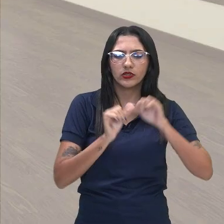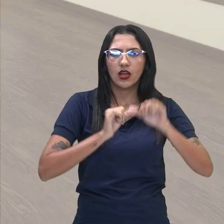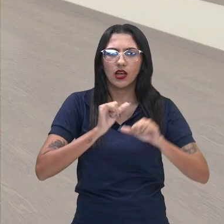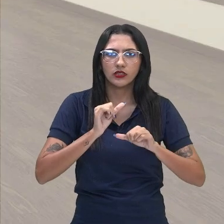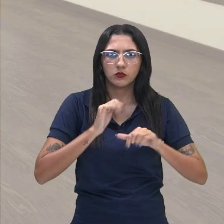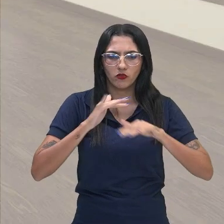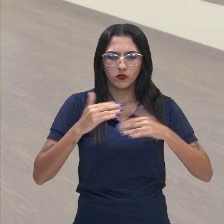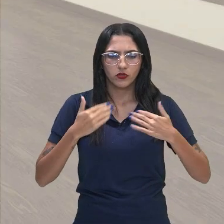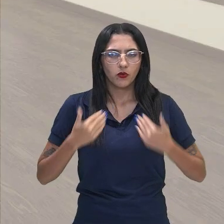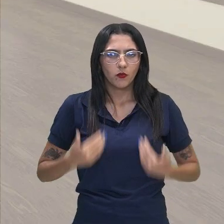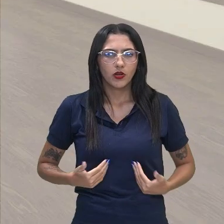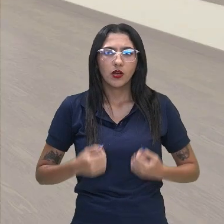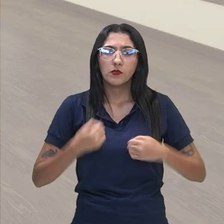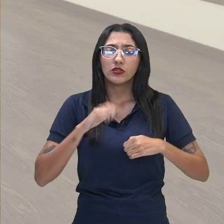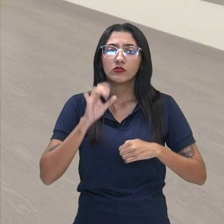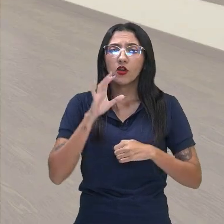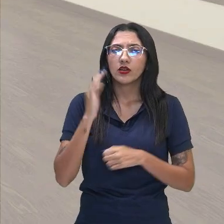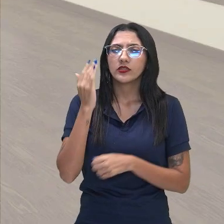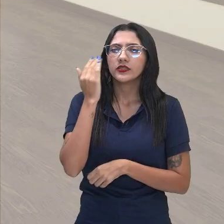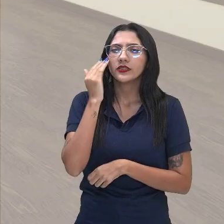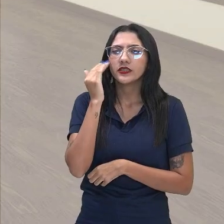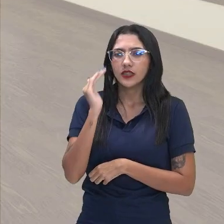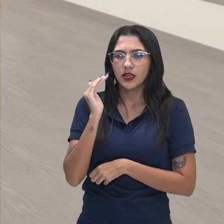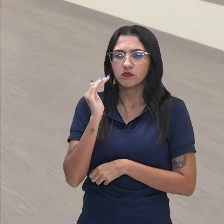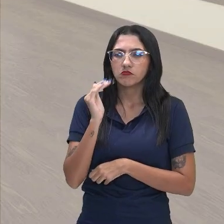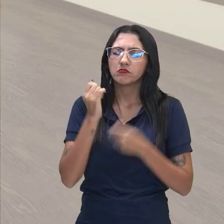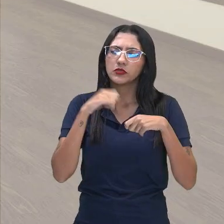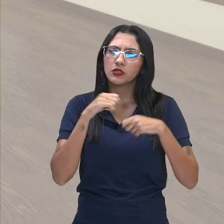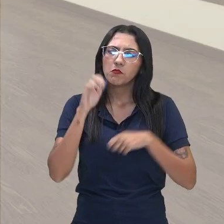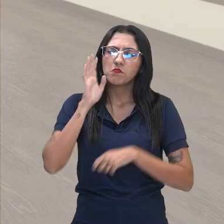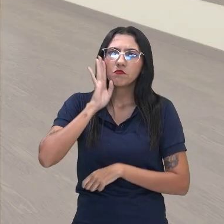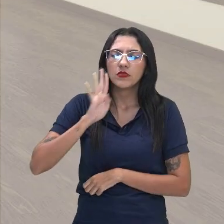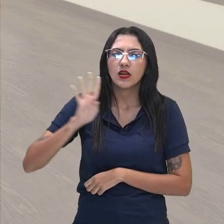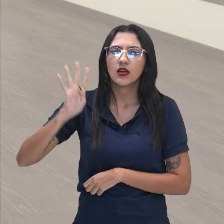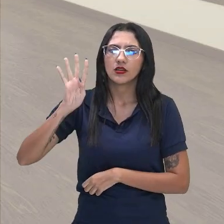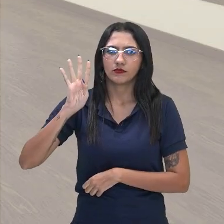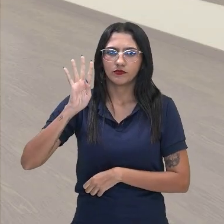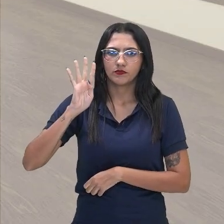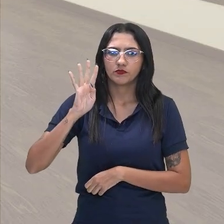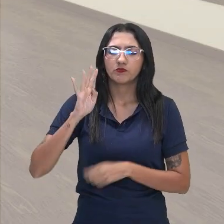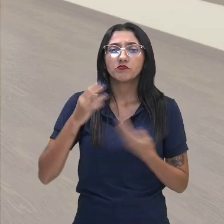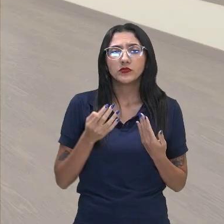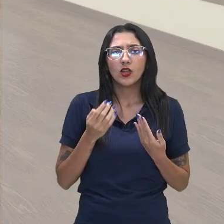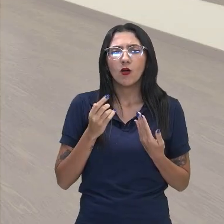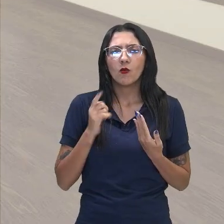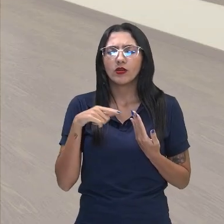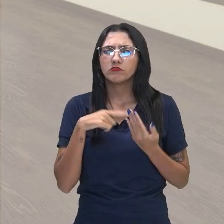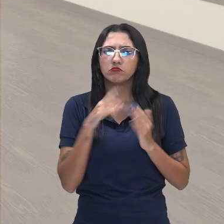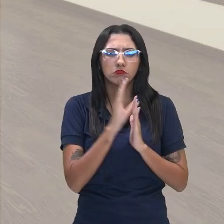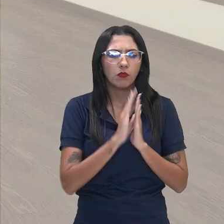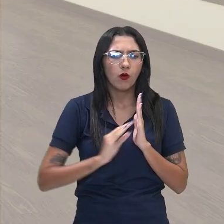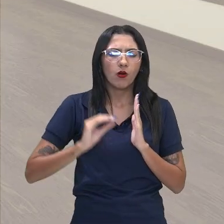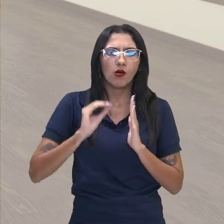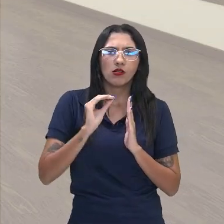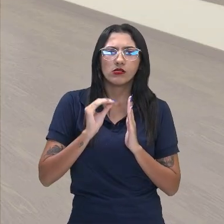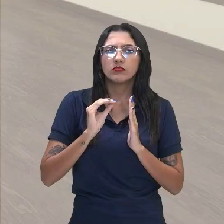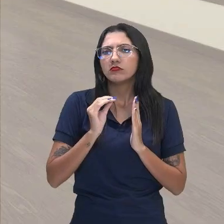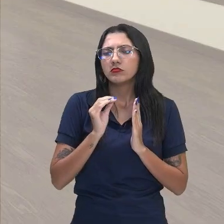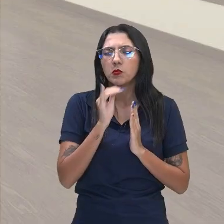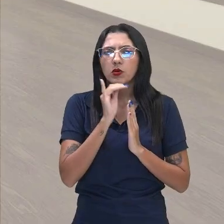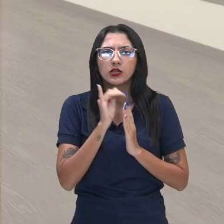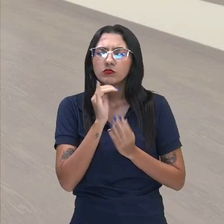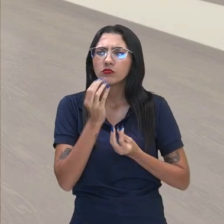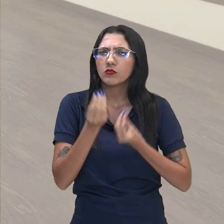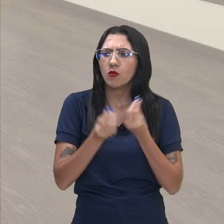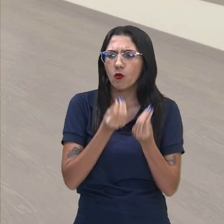ter a noção de que precisa ter uma imagem. Eu vou olhar dessa forma não só a